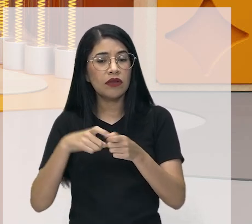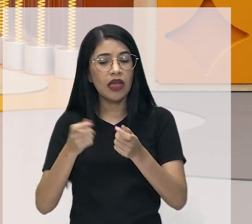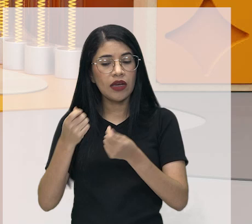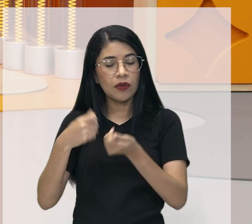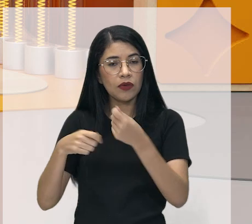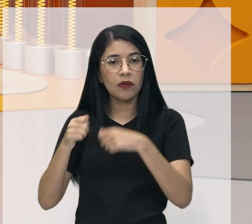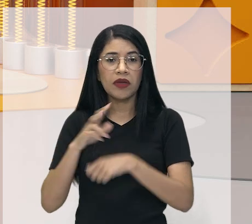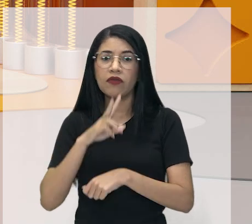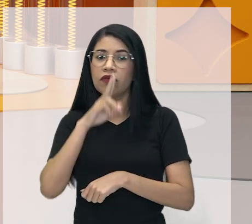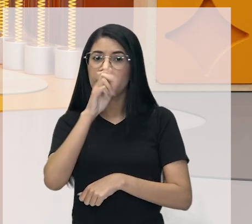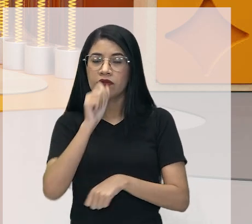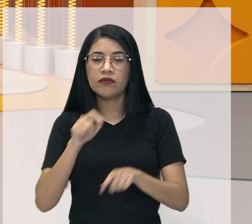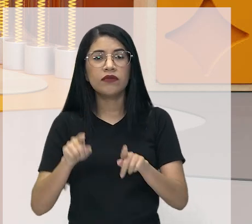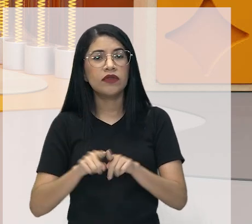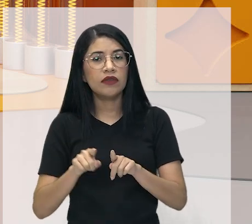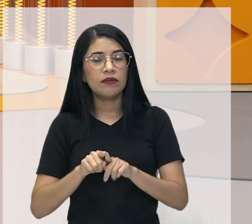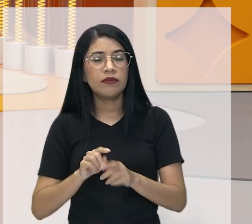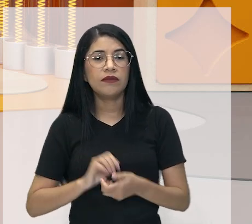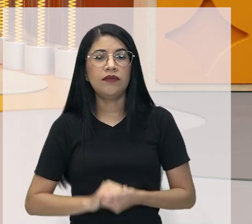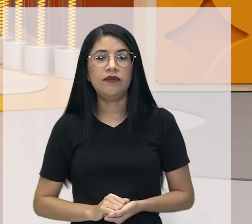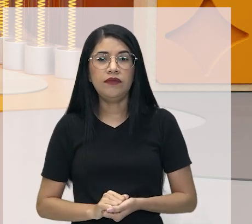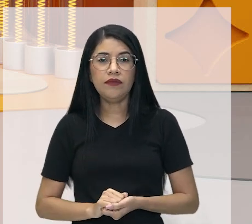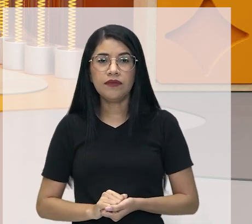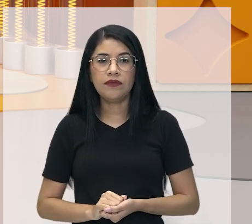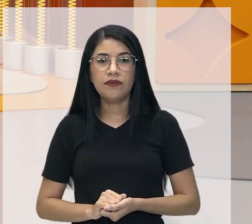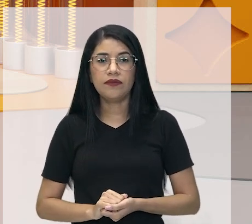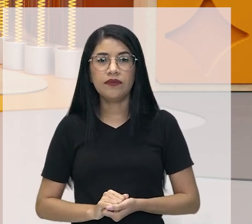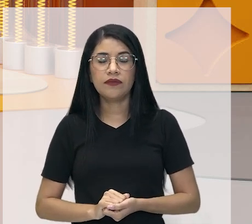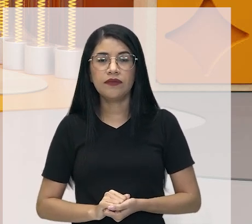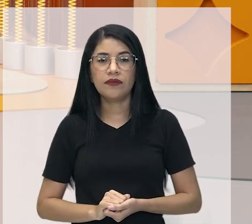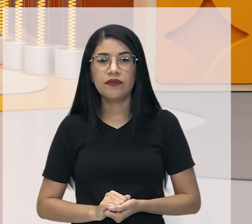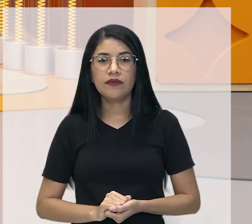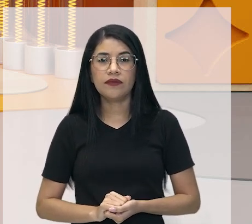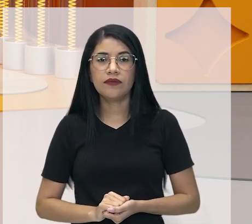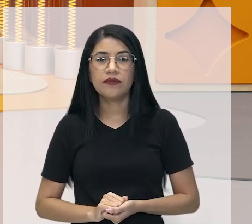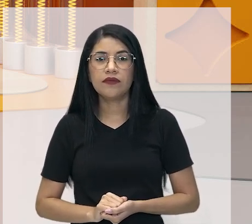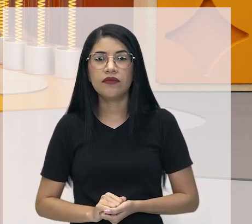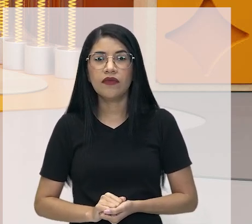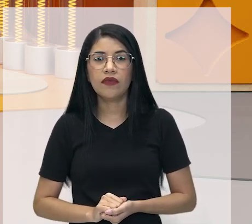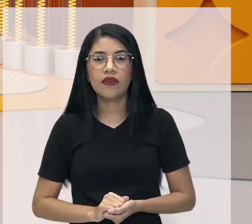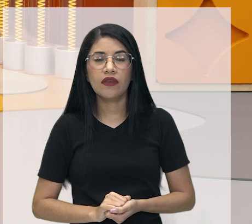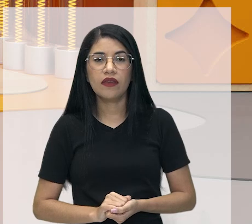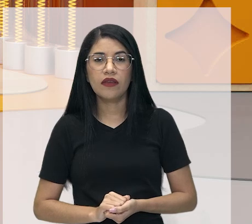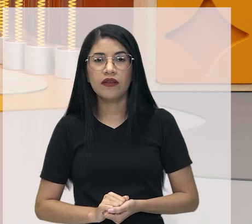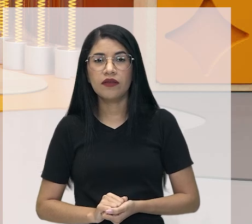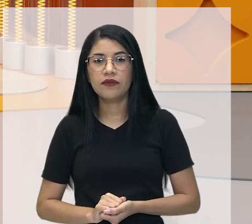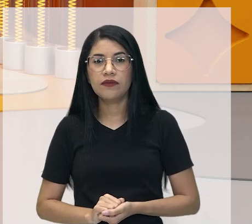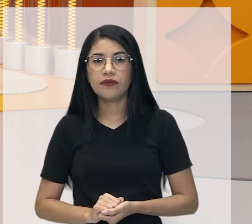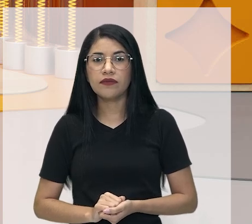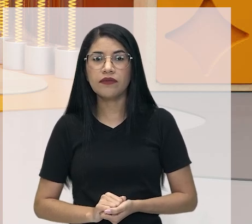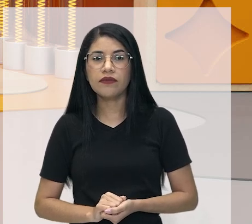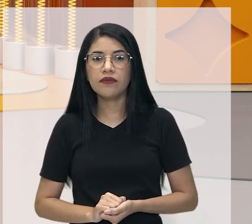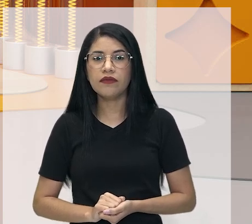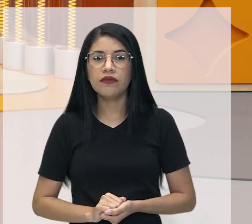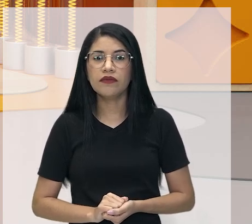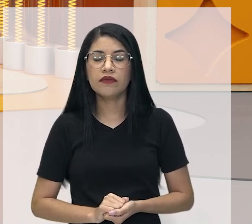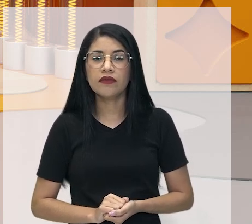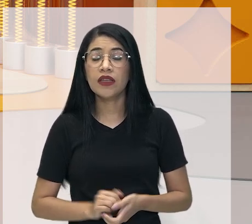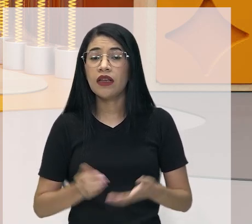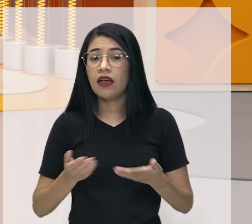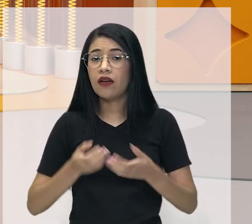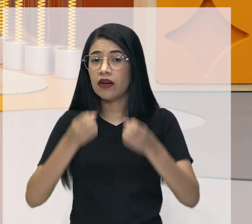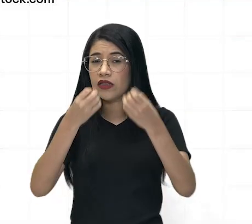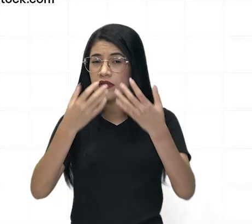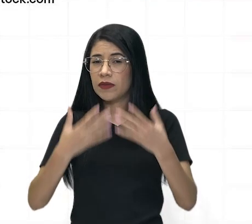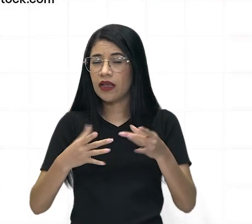economia europeia lá no berço desta que é a União Europeia, ok? Vamos falar mais um pouco, lembrando